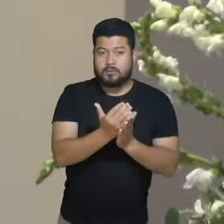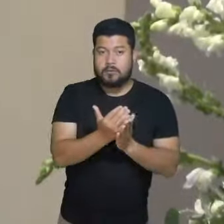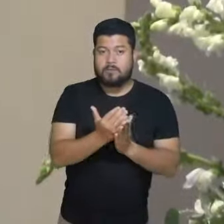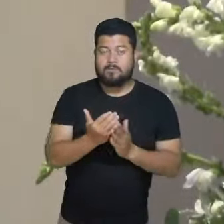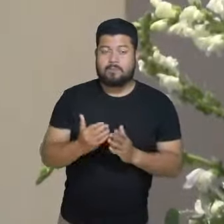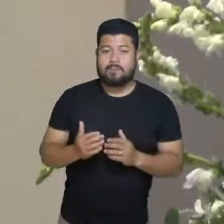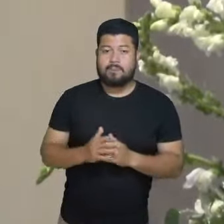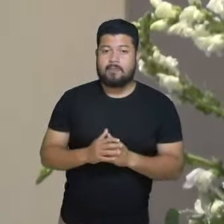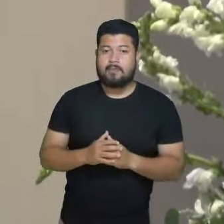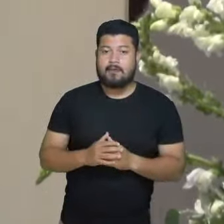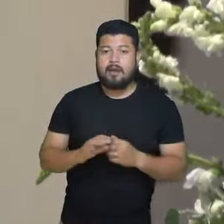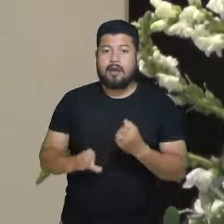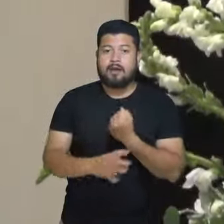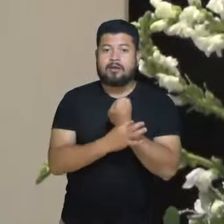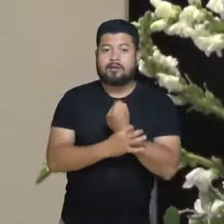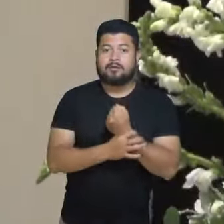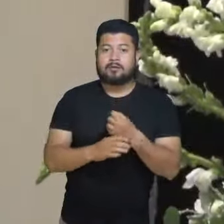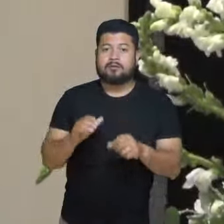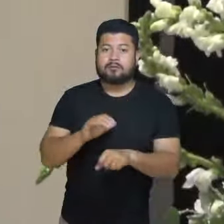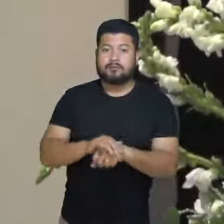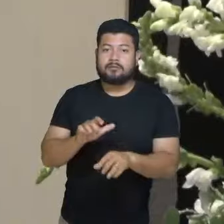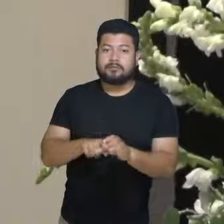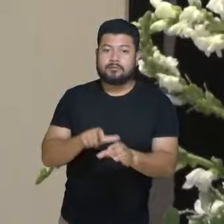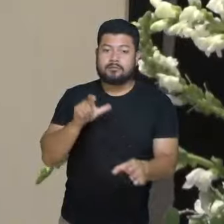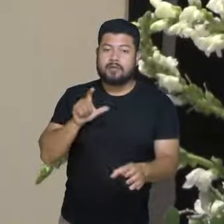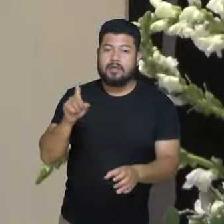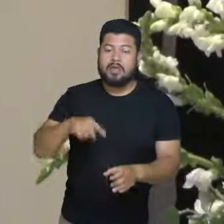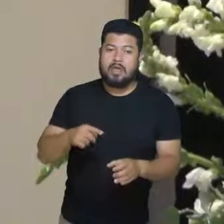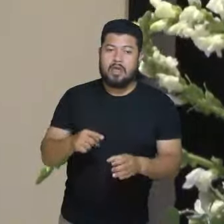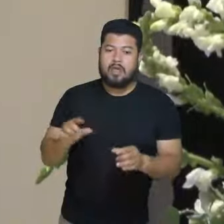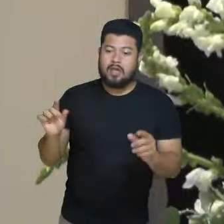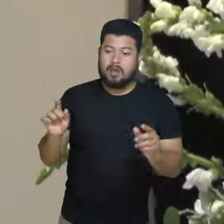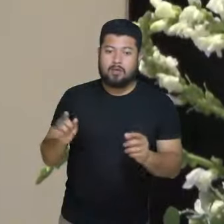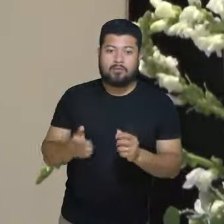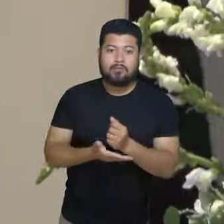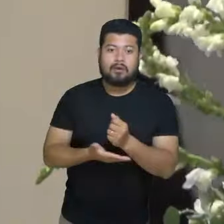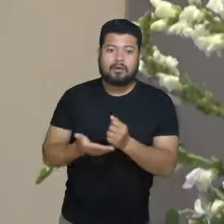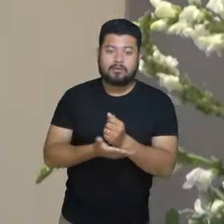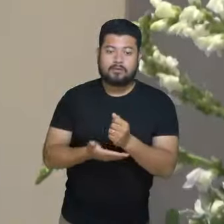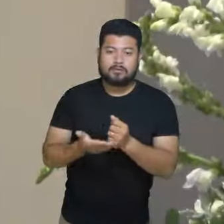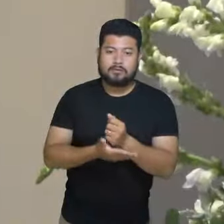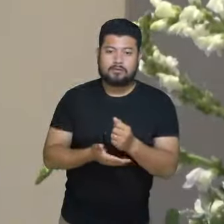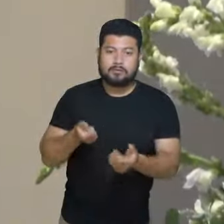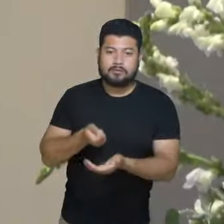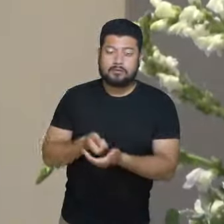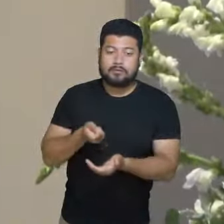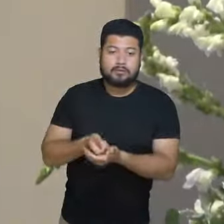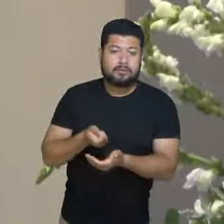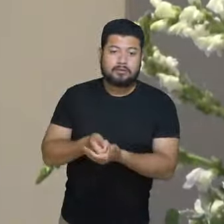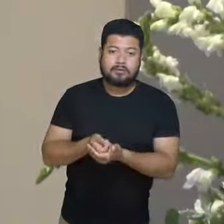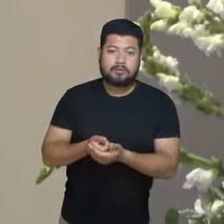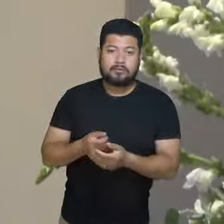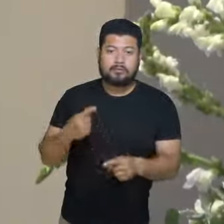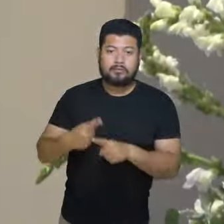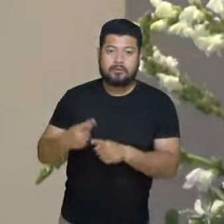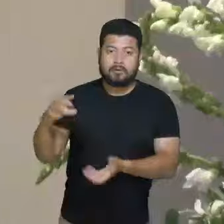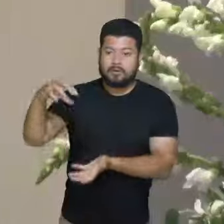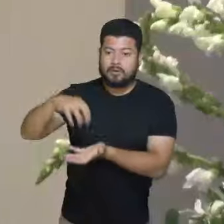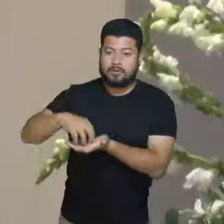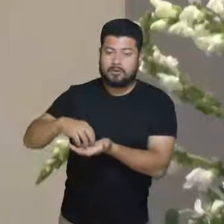a garantia da Autonomia financeira é o mínimo que se pode esperar e exigir visto que a centralização da maior